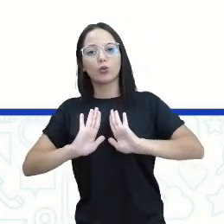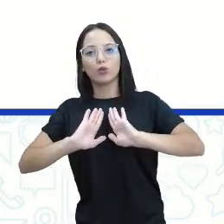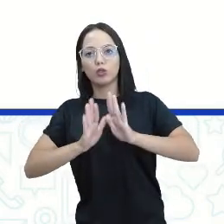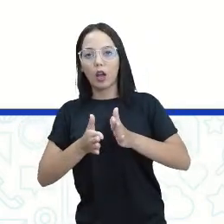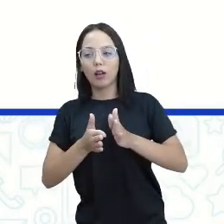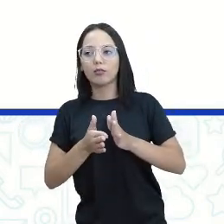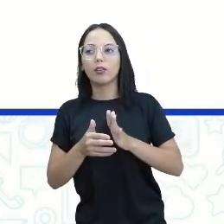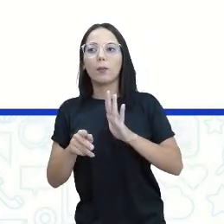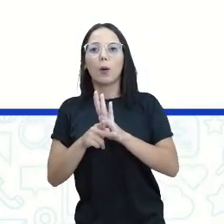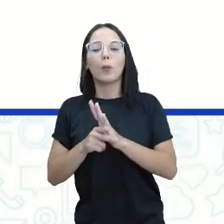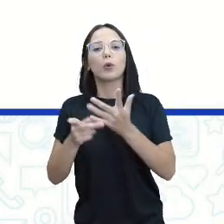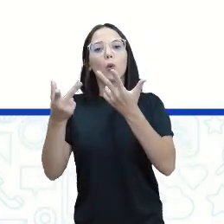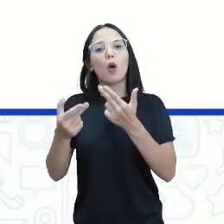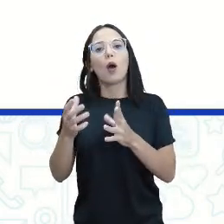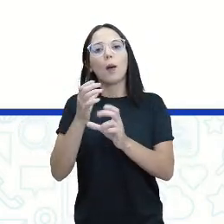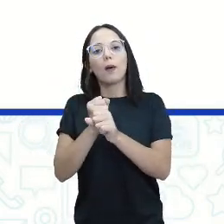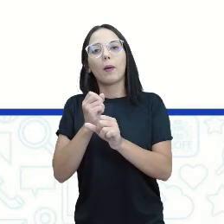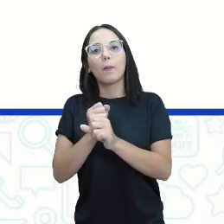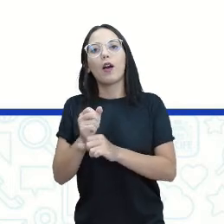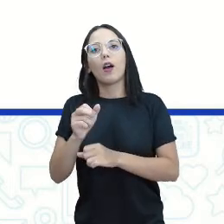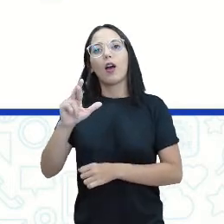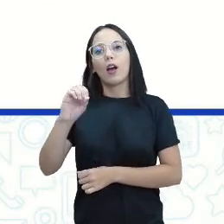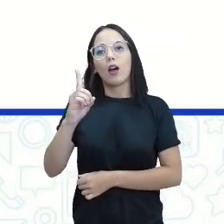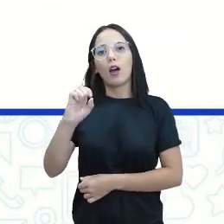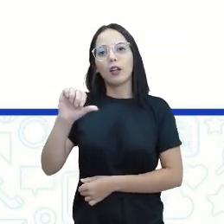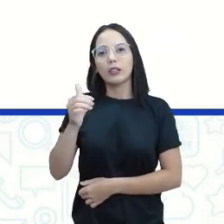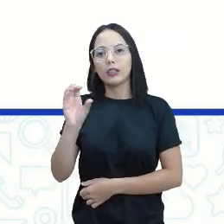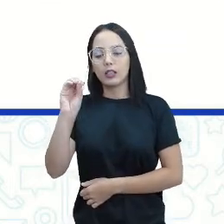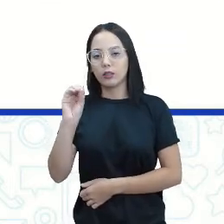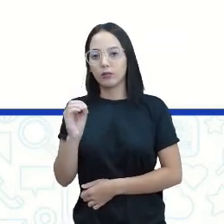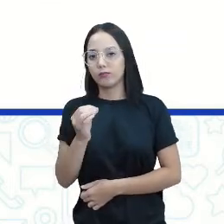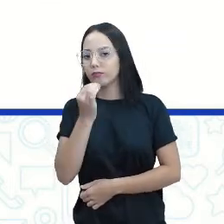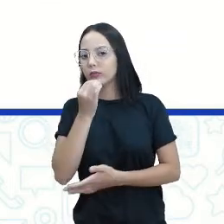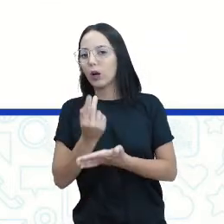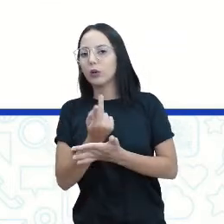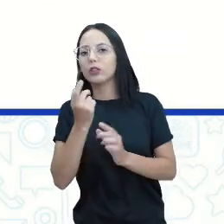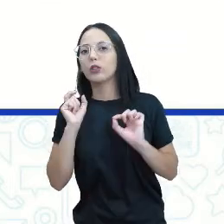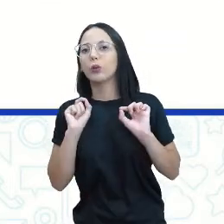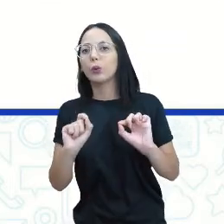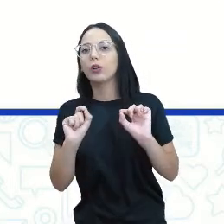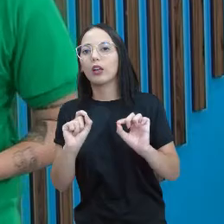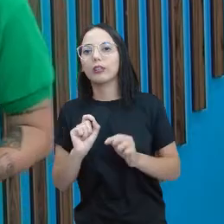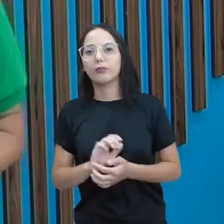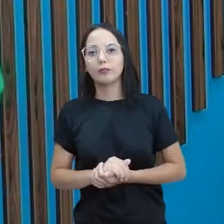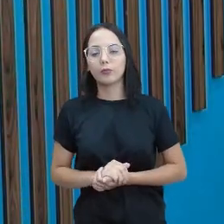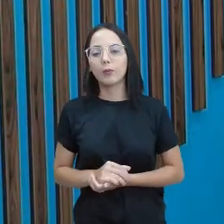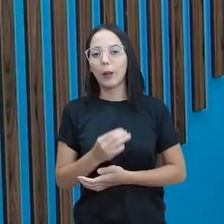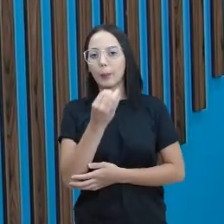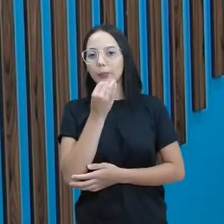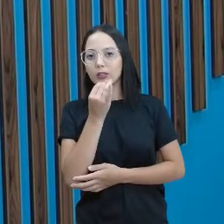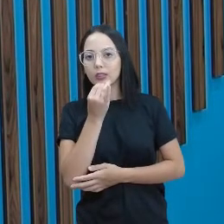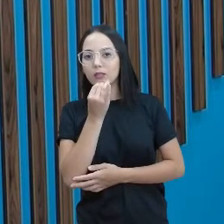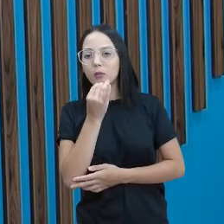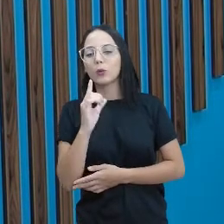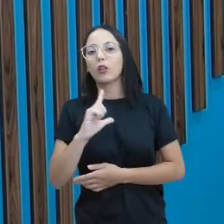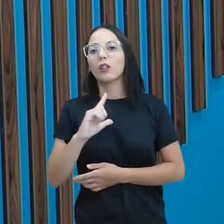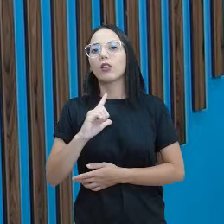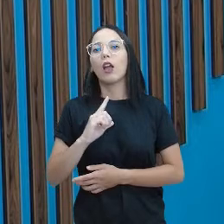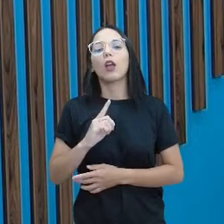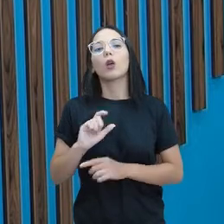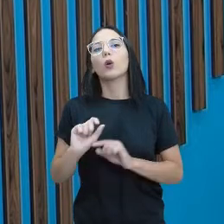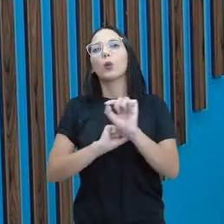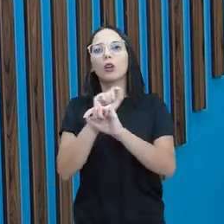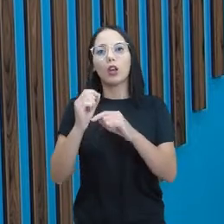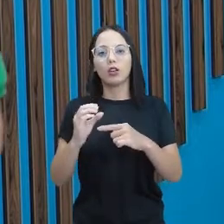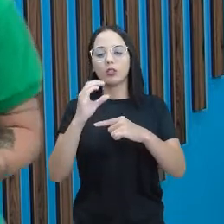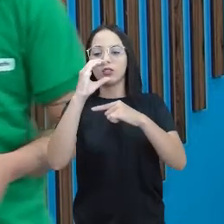como uma operação de radiciação. Então vejamos, o que vai acontecer é o seguinte, quando você tiver uma potenciação com